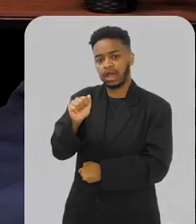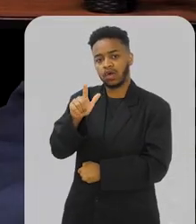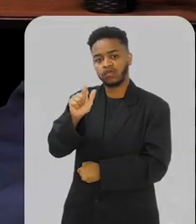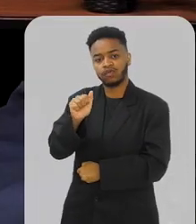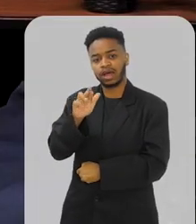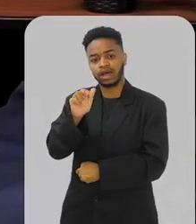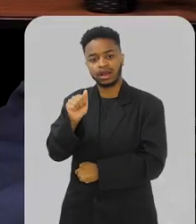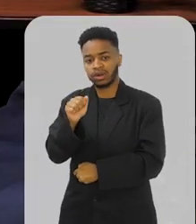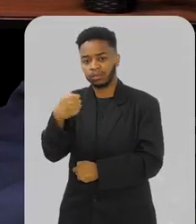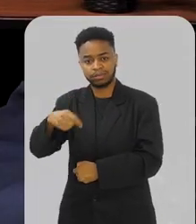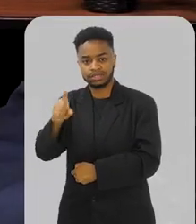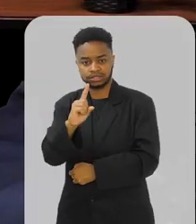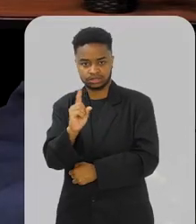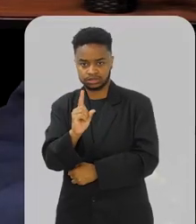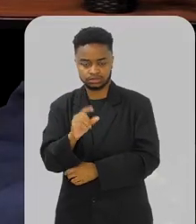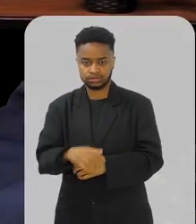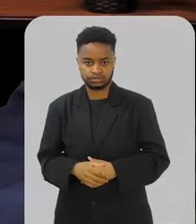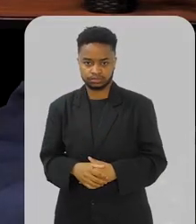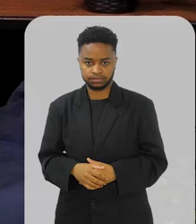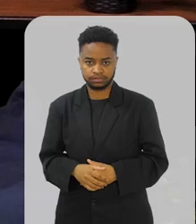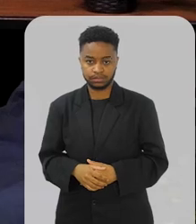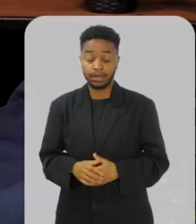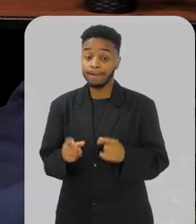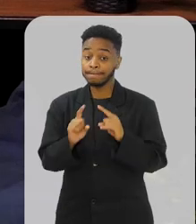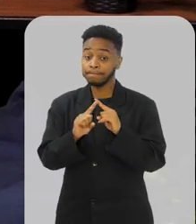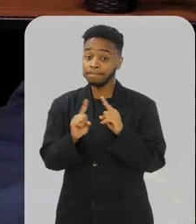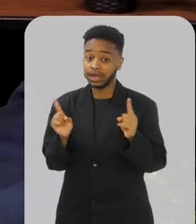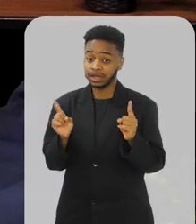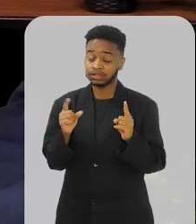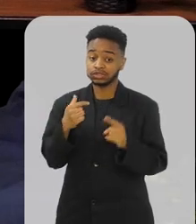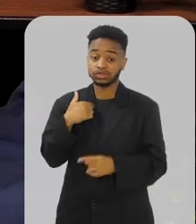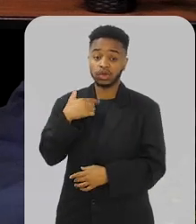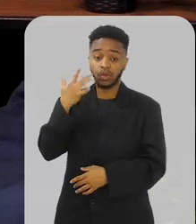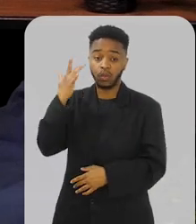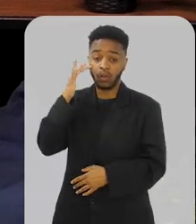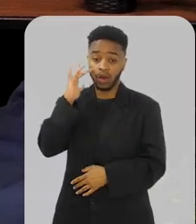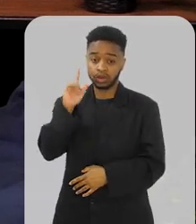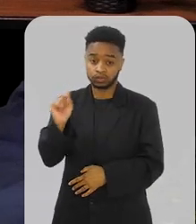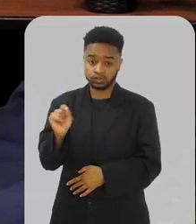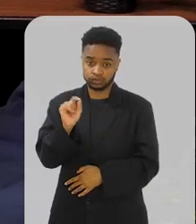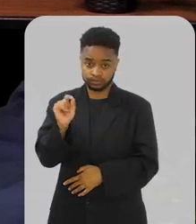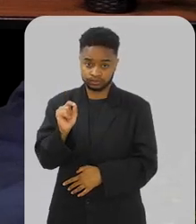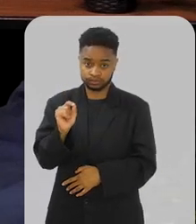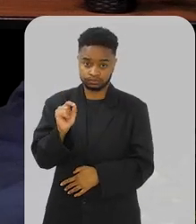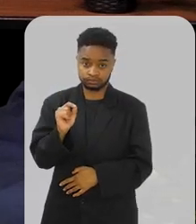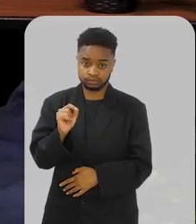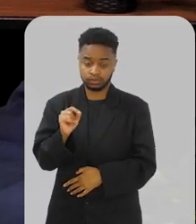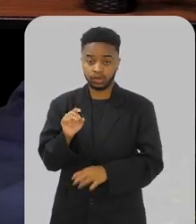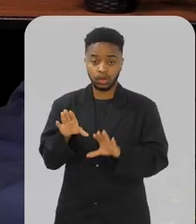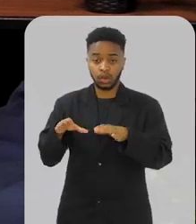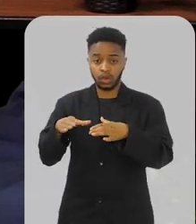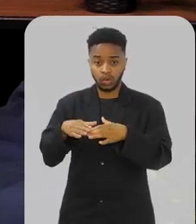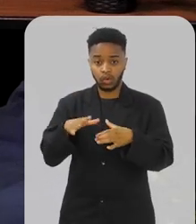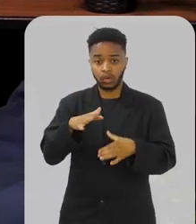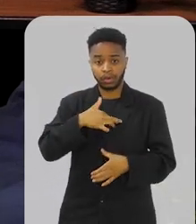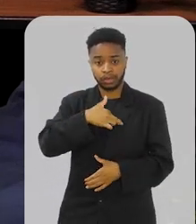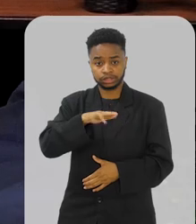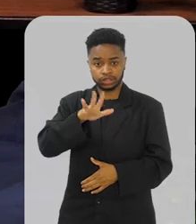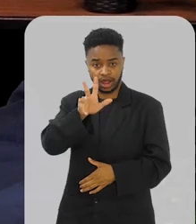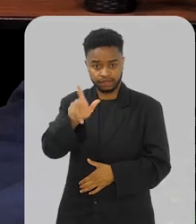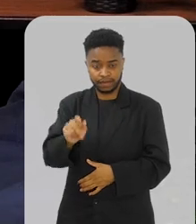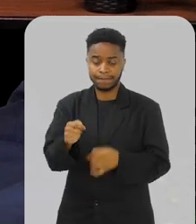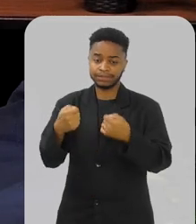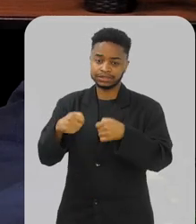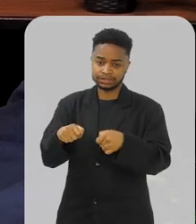alvará. Certo. Tá? Mas eu acho que você, de matriz africana, tem que ter senso.